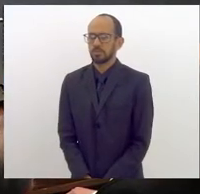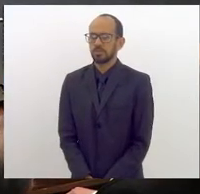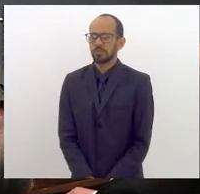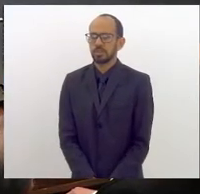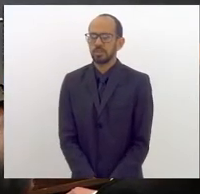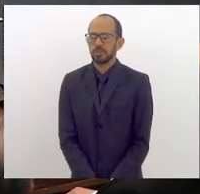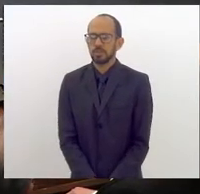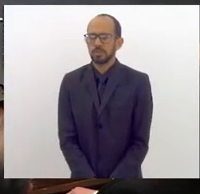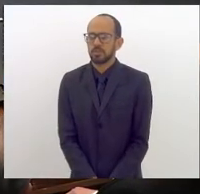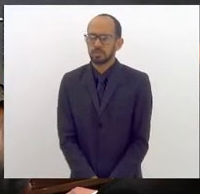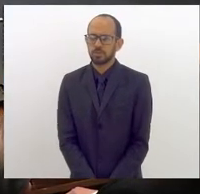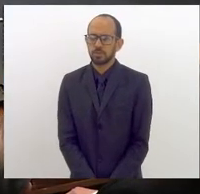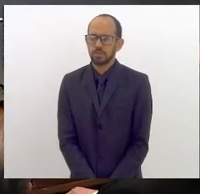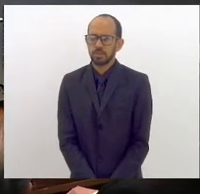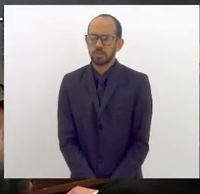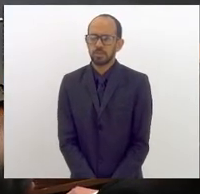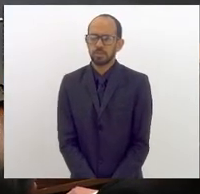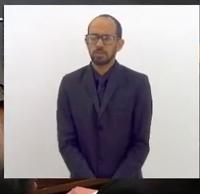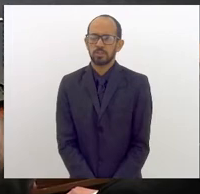deputado waldeck